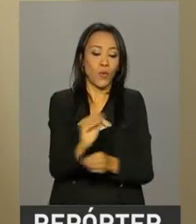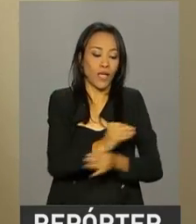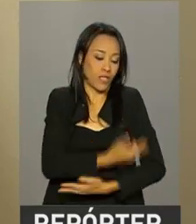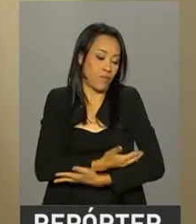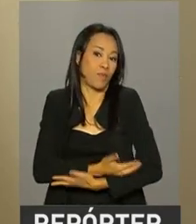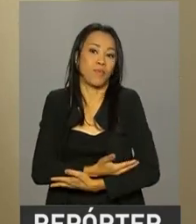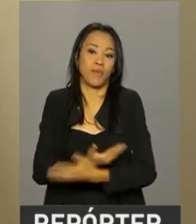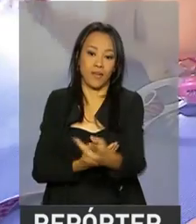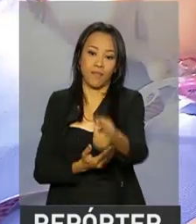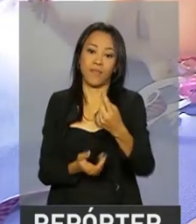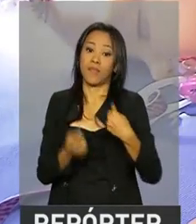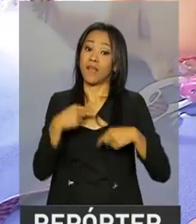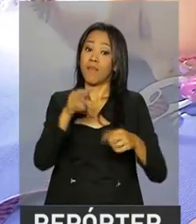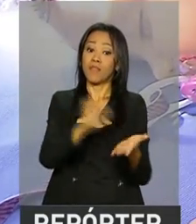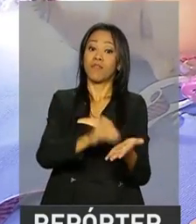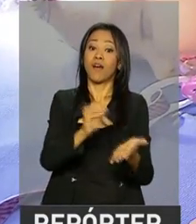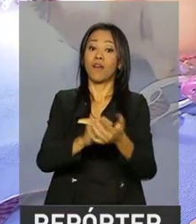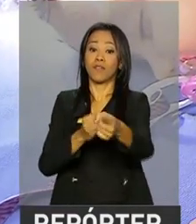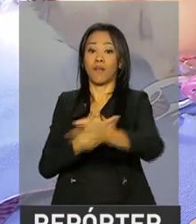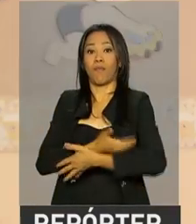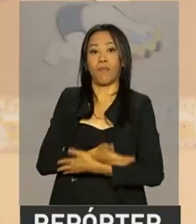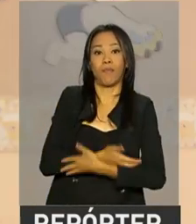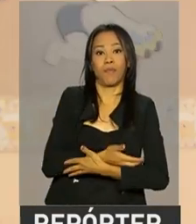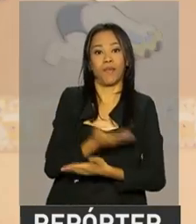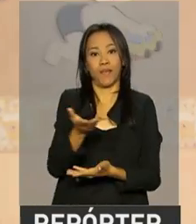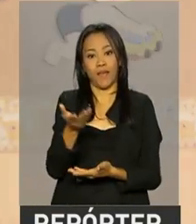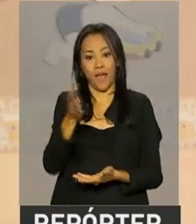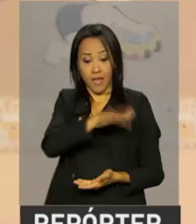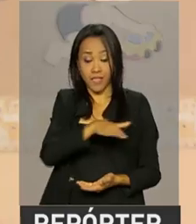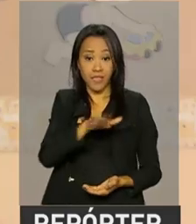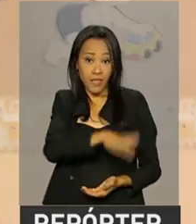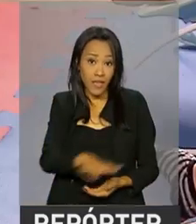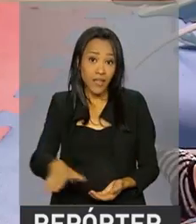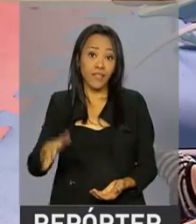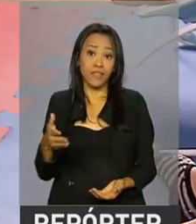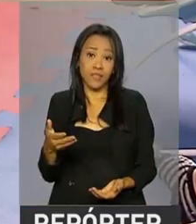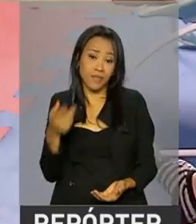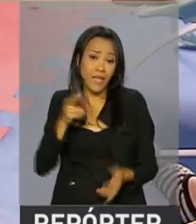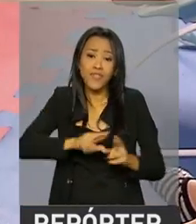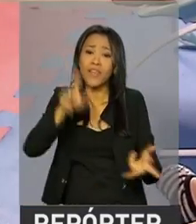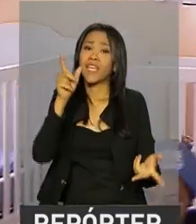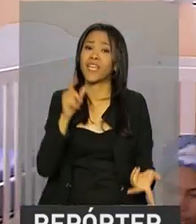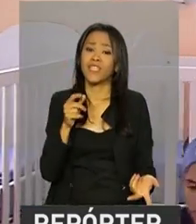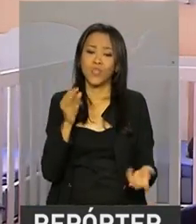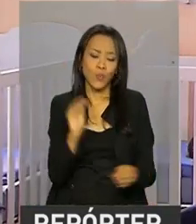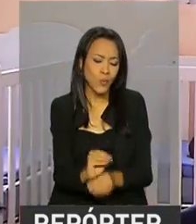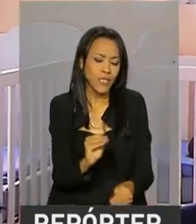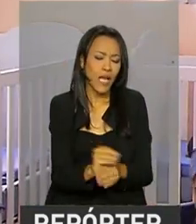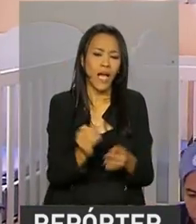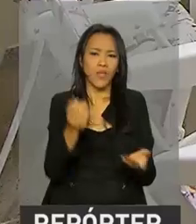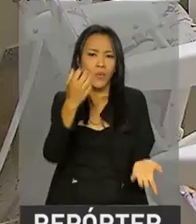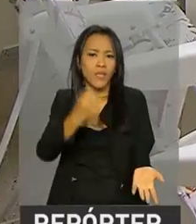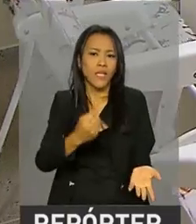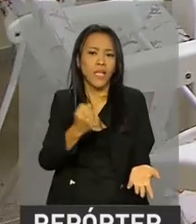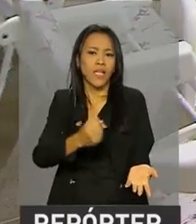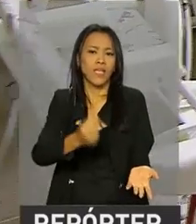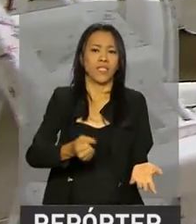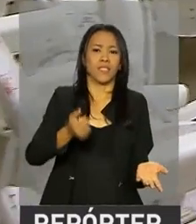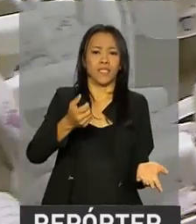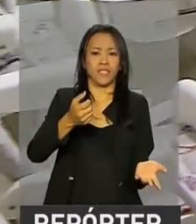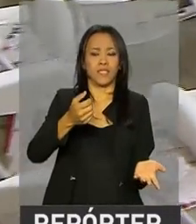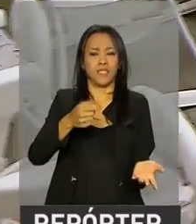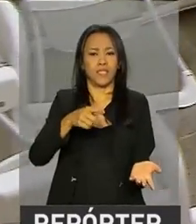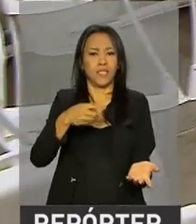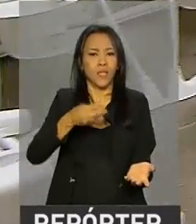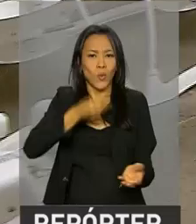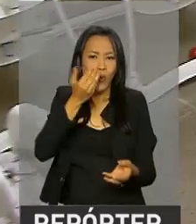creches porém não vê bário e as Crianças menores exige tudo diferente aleitamento a parte de